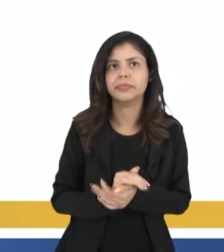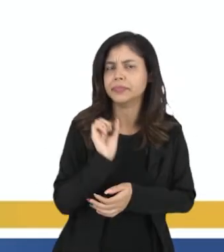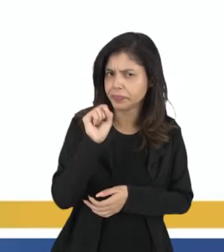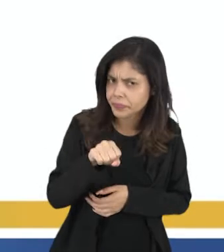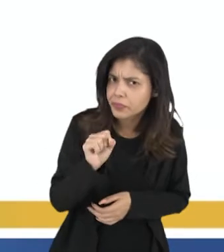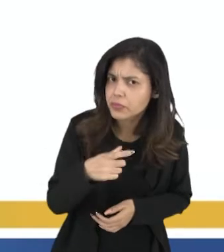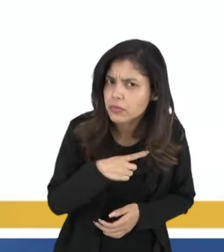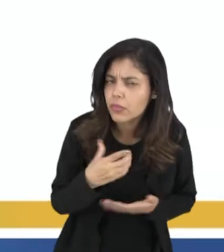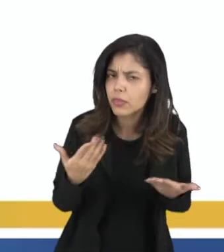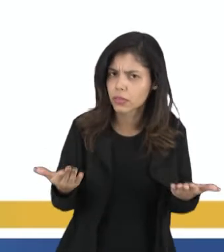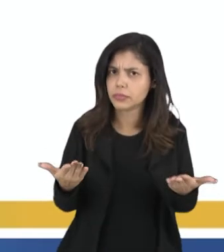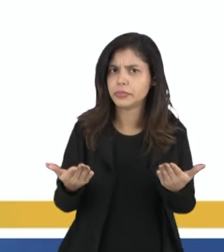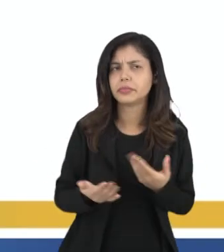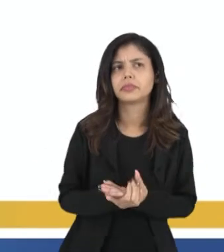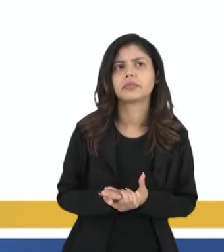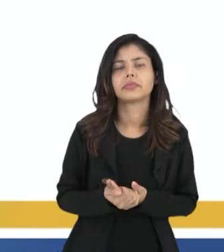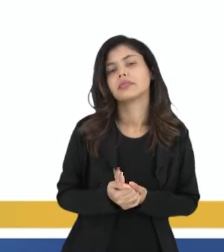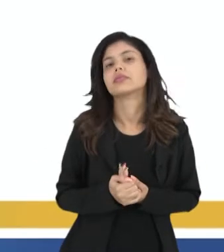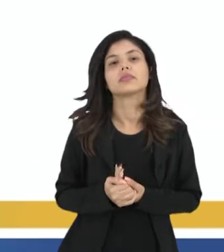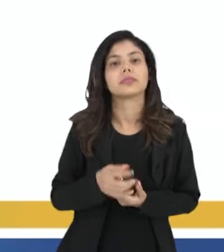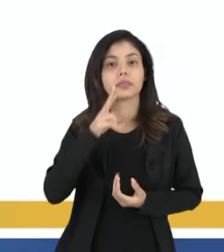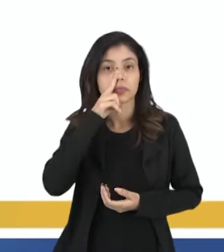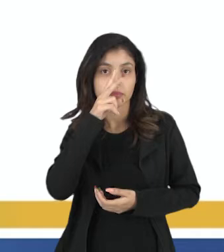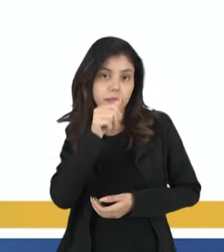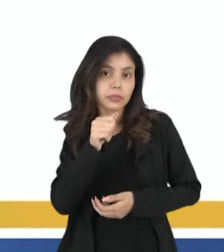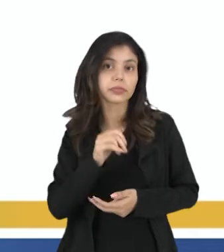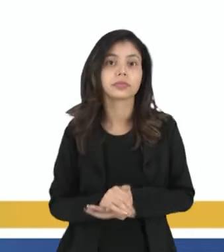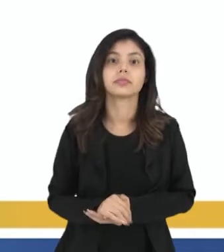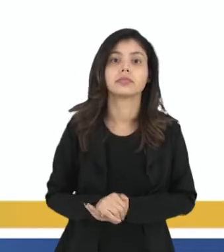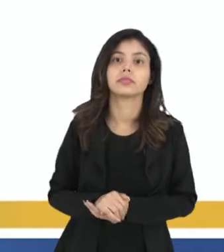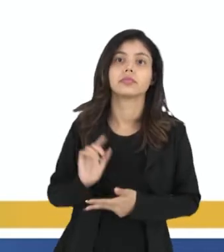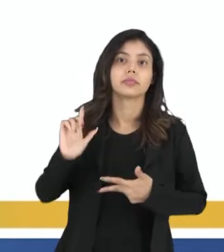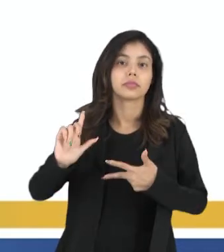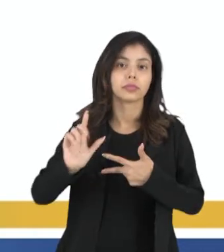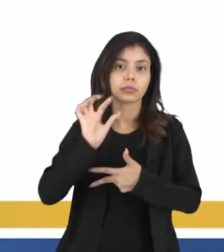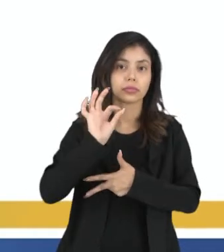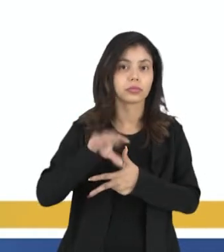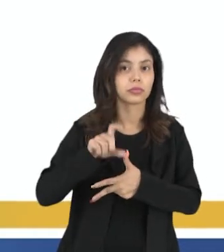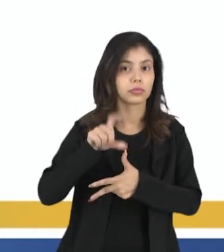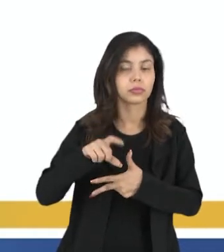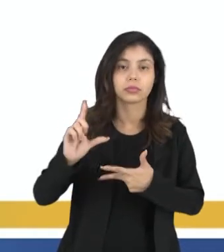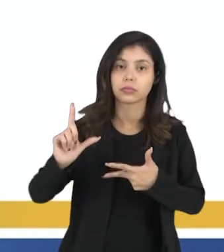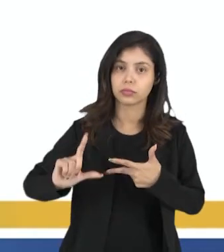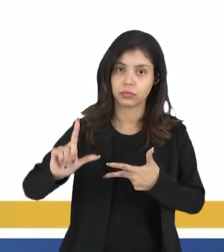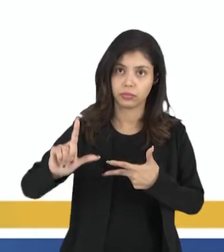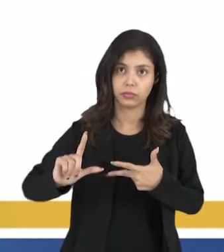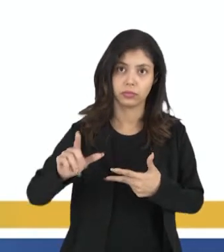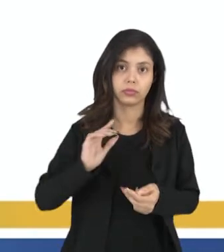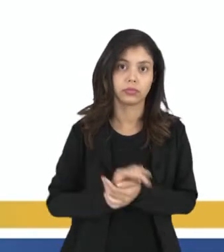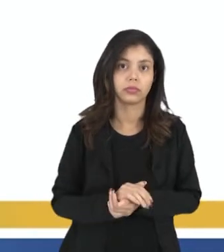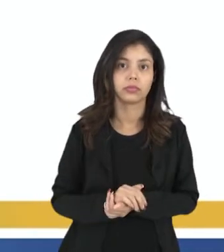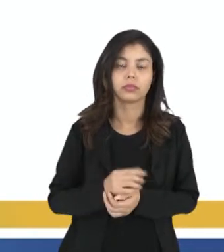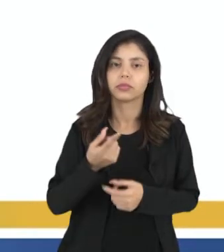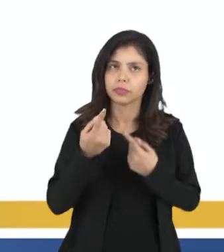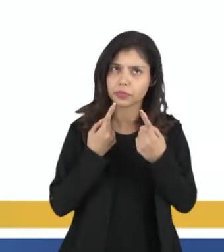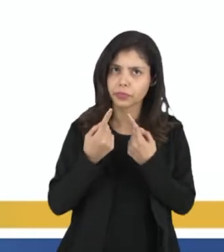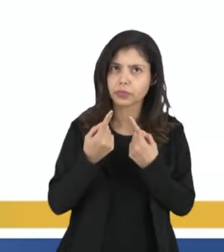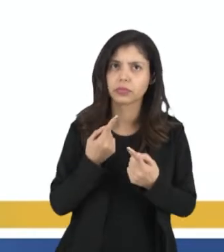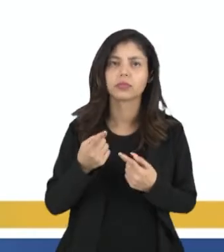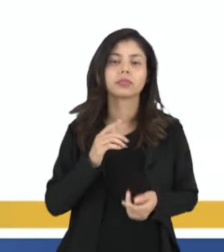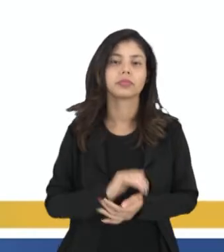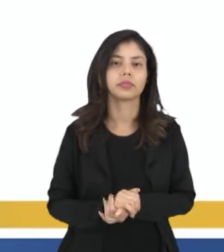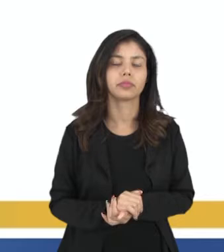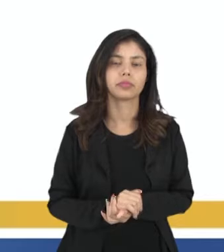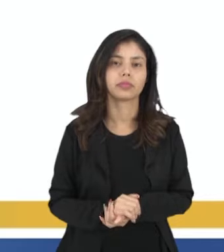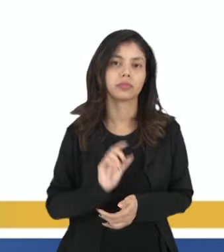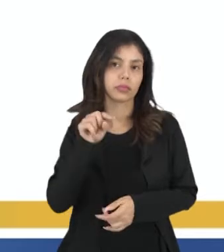Existe isso, né? Realmente o poder legislativo, o judiciário faz esse diálogo? Esse